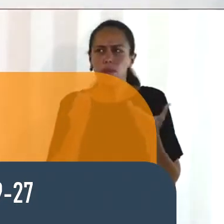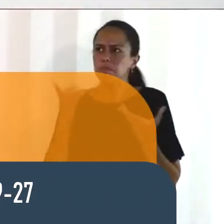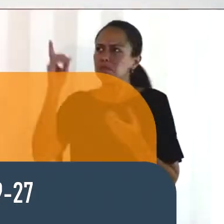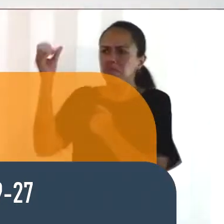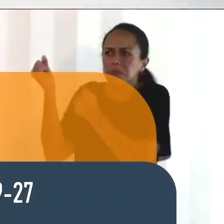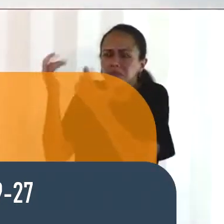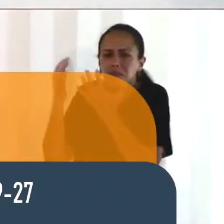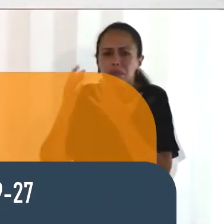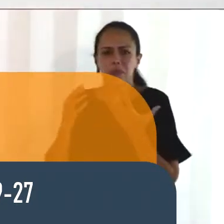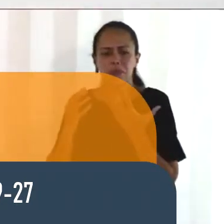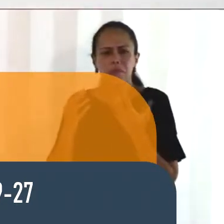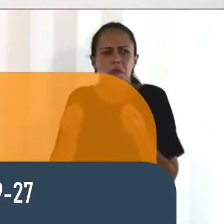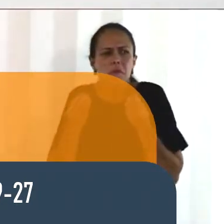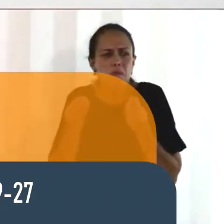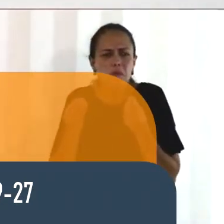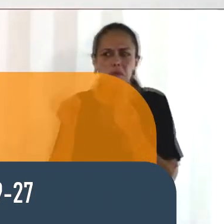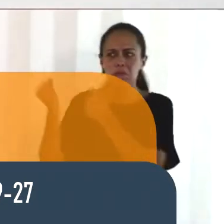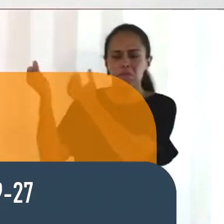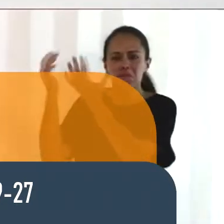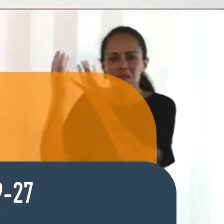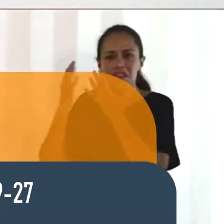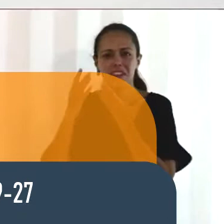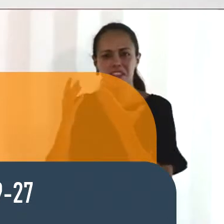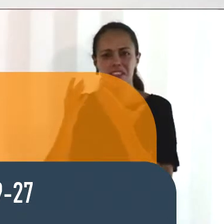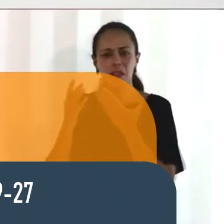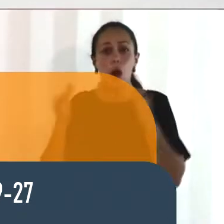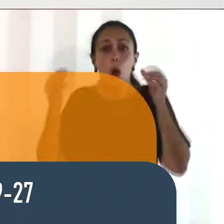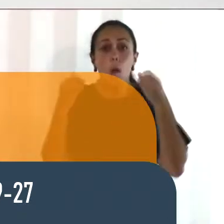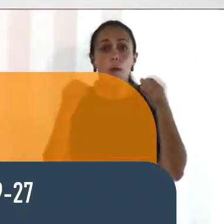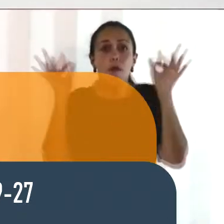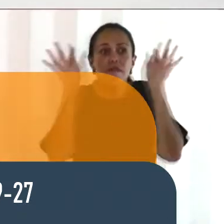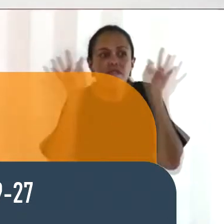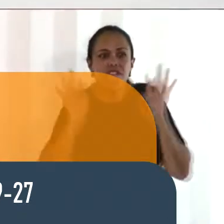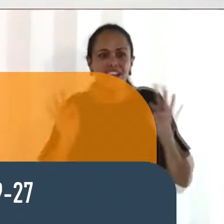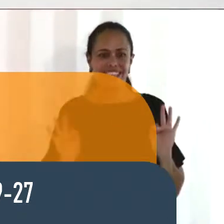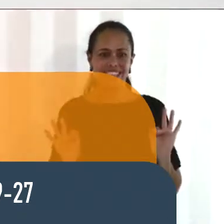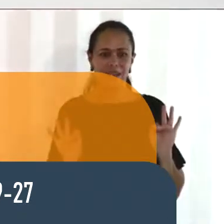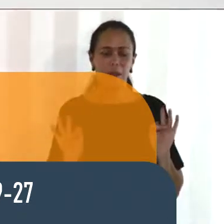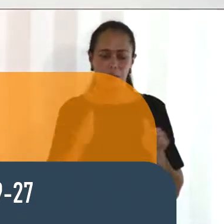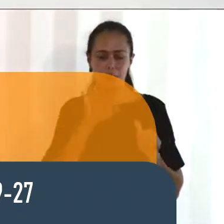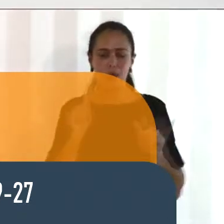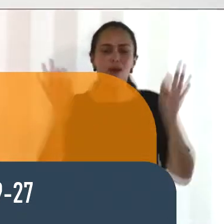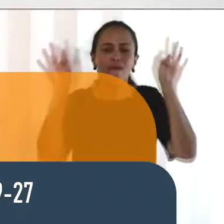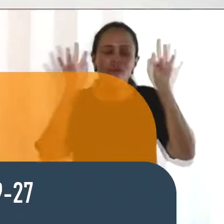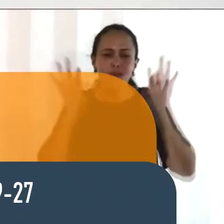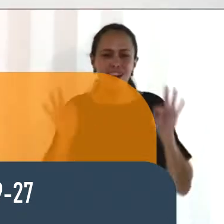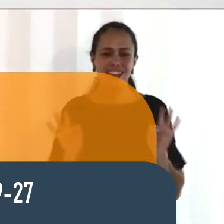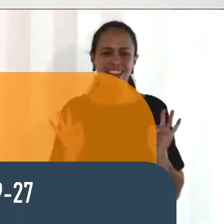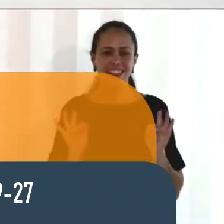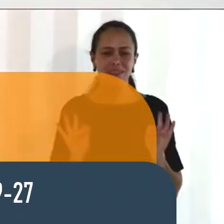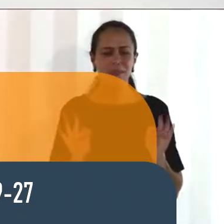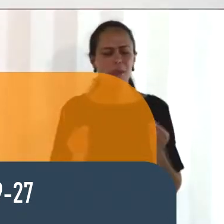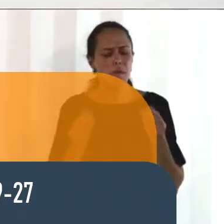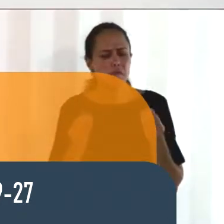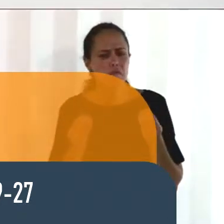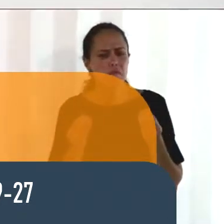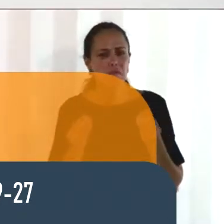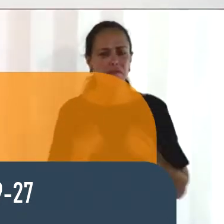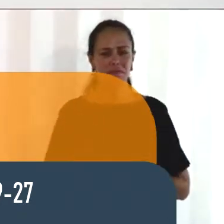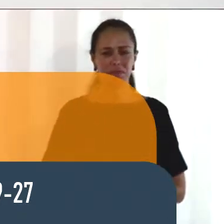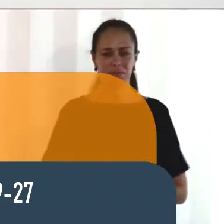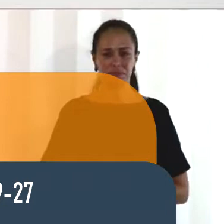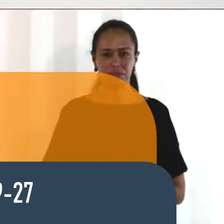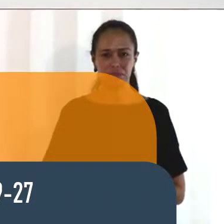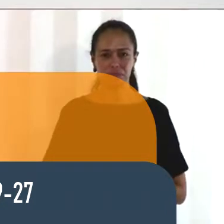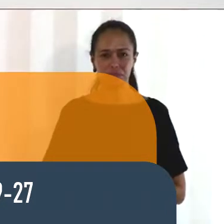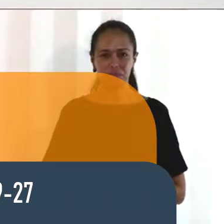Isso não é uma receita, né? Isso é um conceito, uma busca. A teologia reformada, ela não